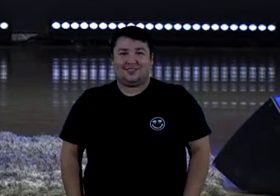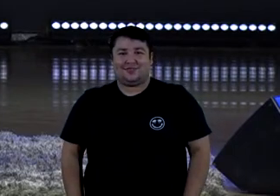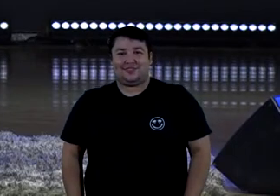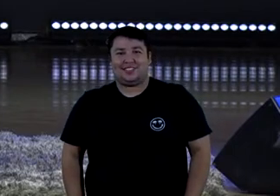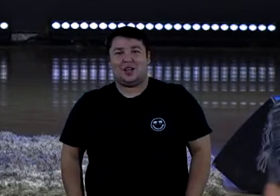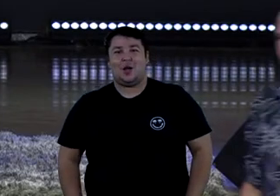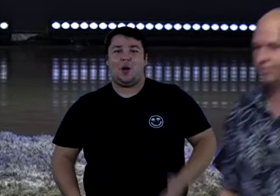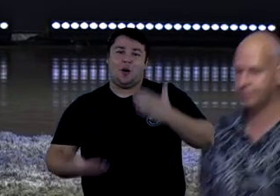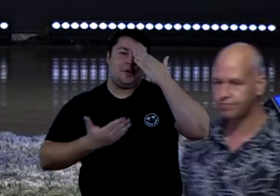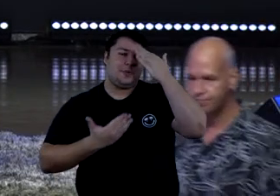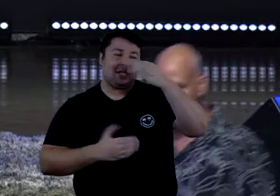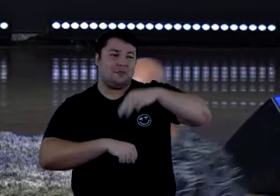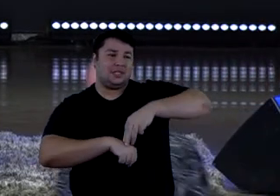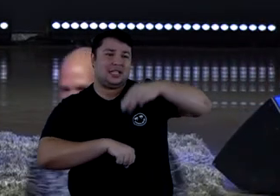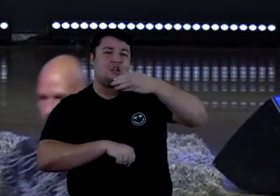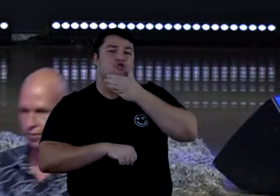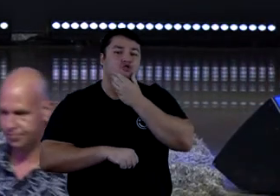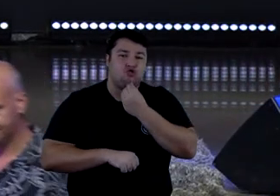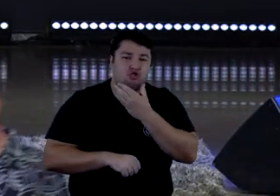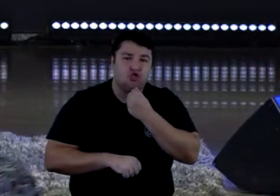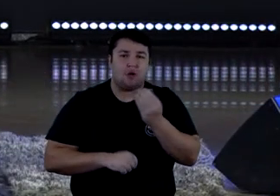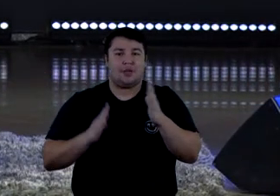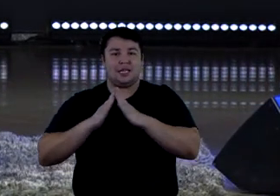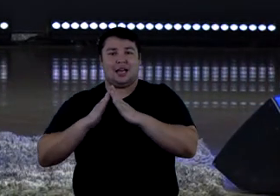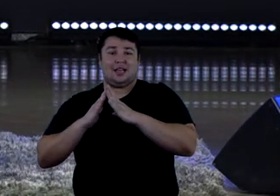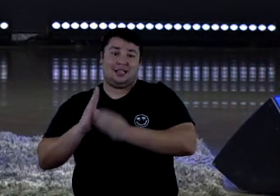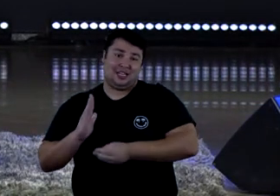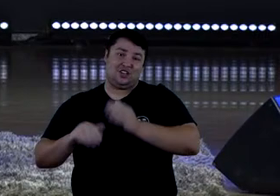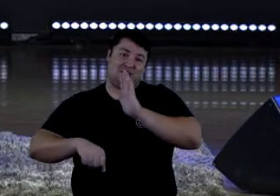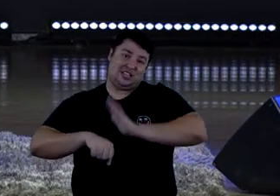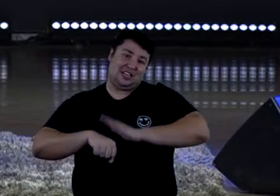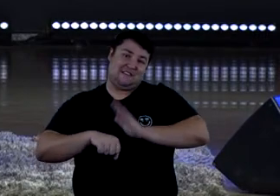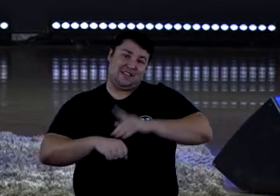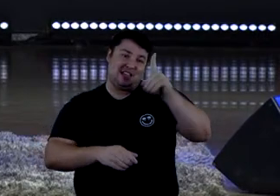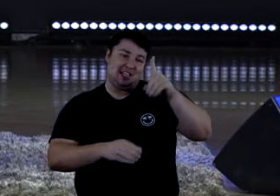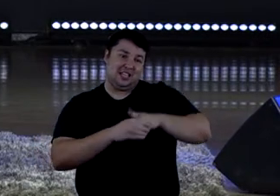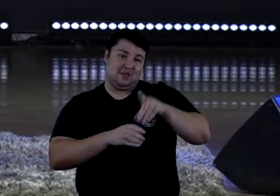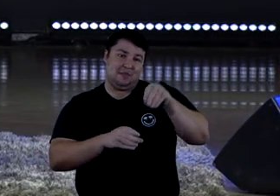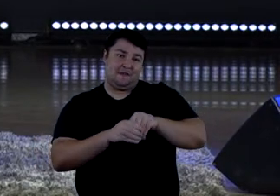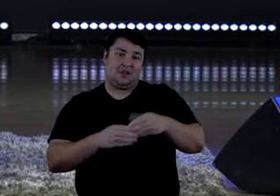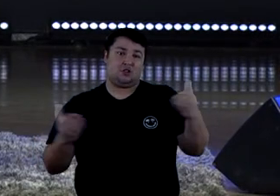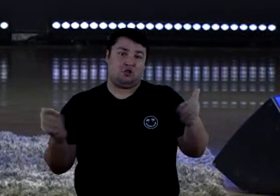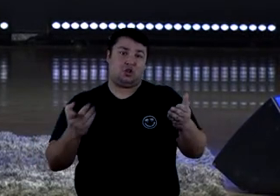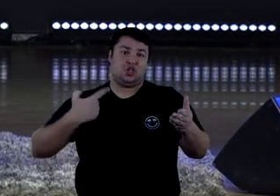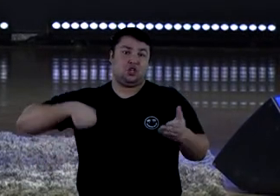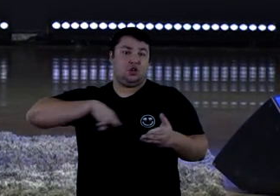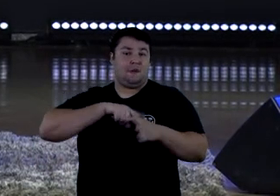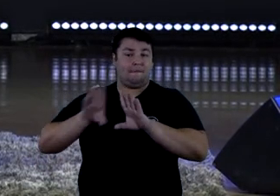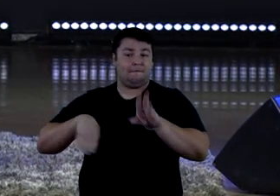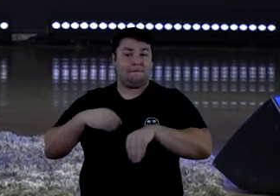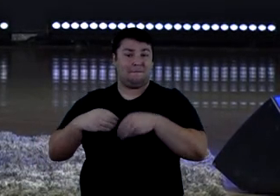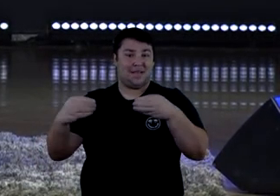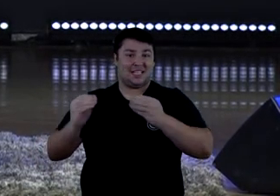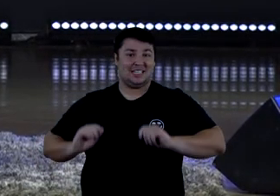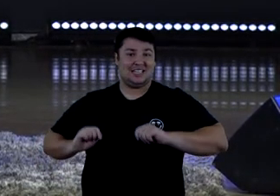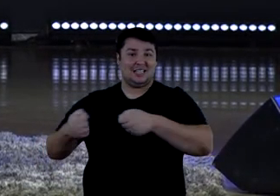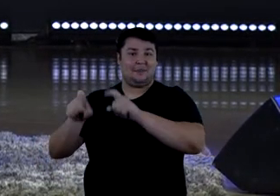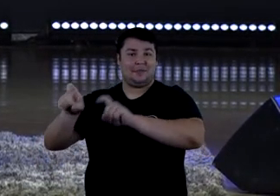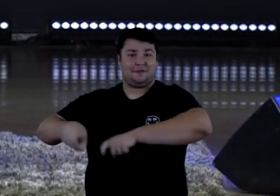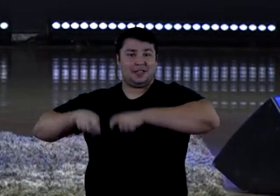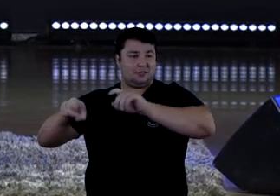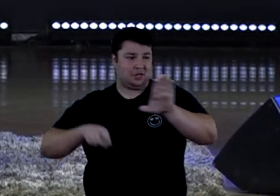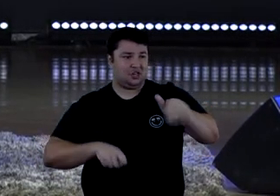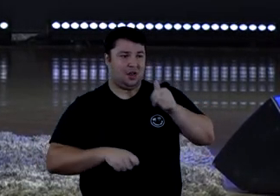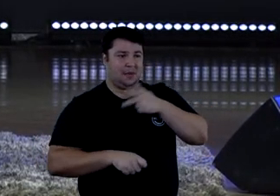Obrigado ao Ministério de Homens da Igreja que fez essa semeadura e que hoje a gente tem condição de poder dar esse presente para a Faro. Queria chamar a pastora